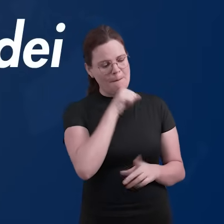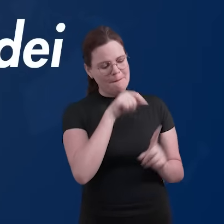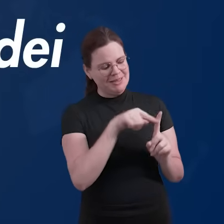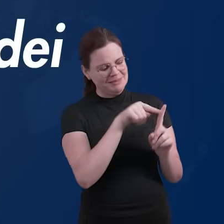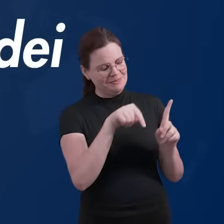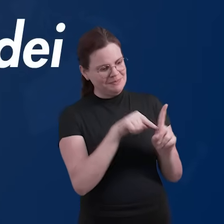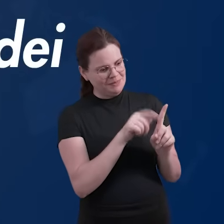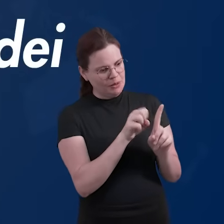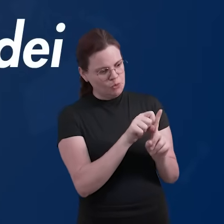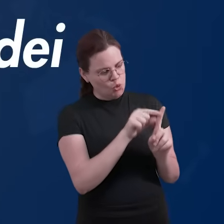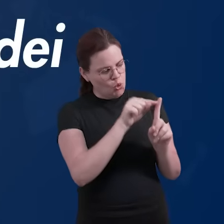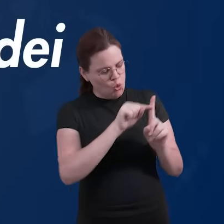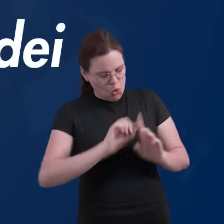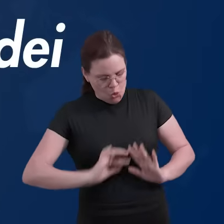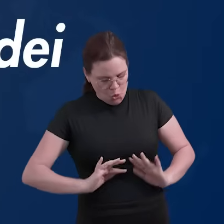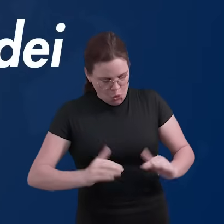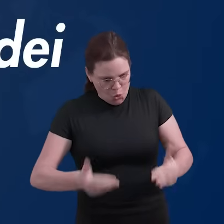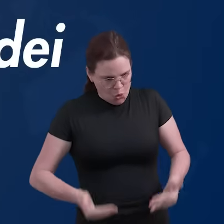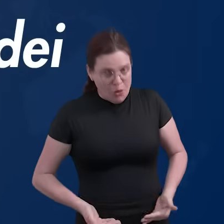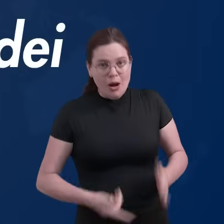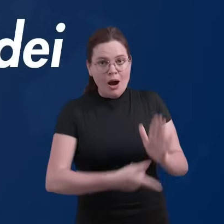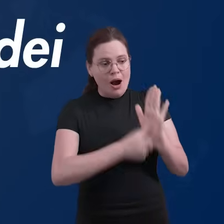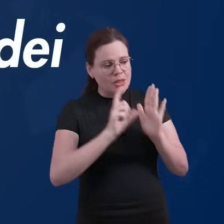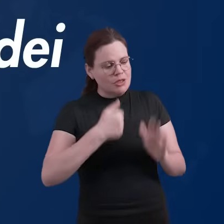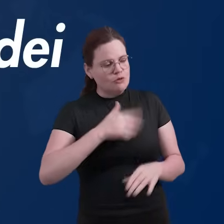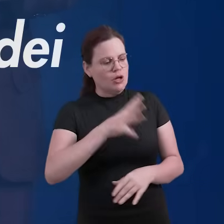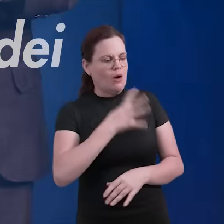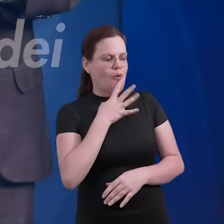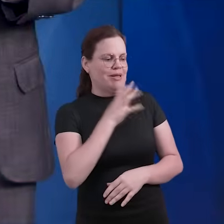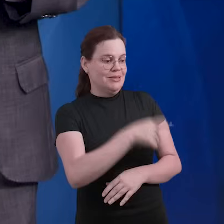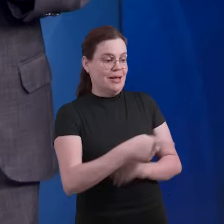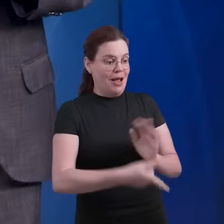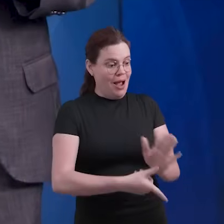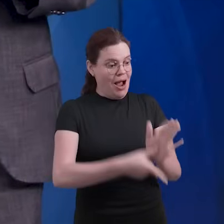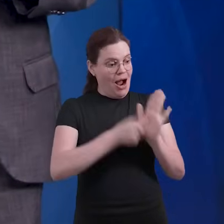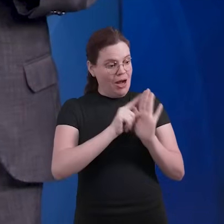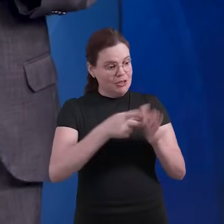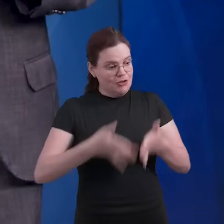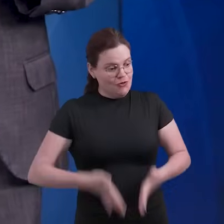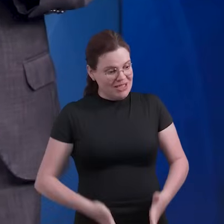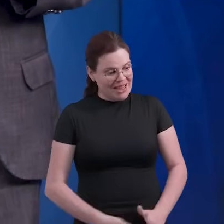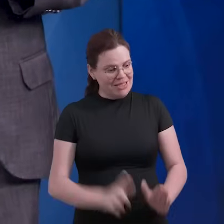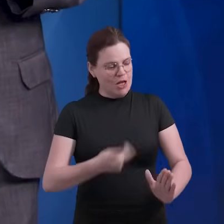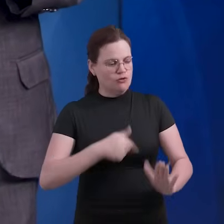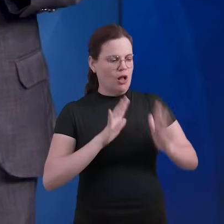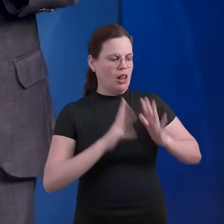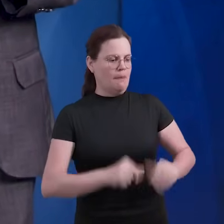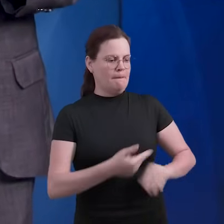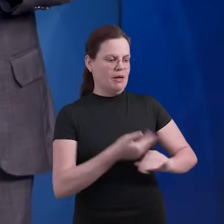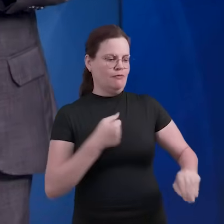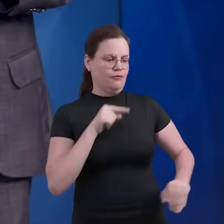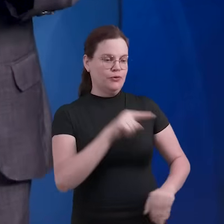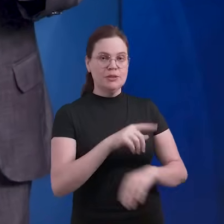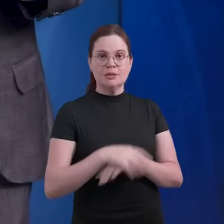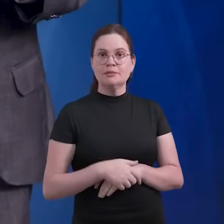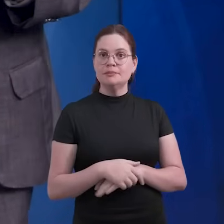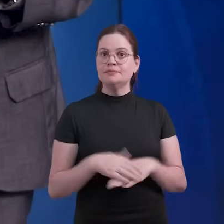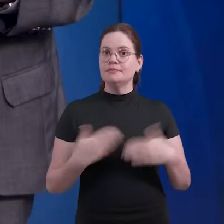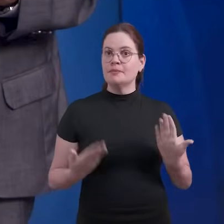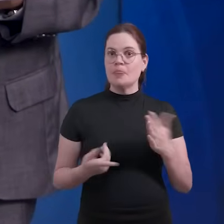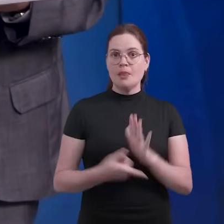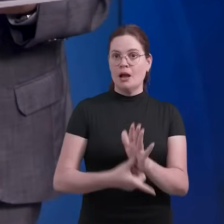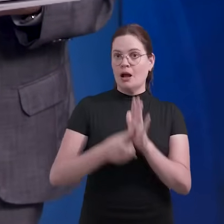te conheci, e antes que saísses da madre te santifiquei. Então isso foi antes de Jeremias conhecer, antes de qualquer um de